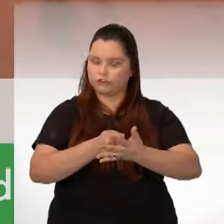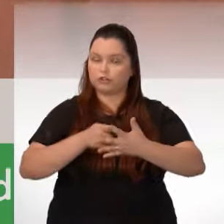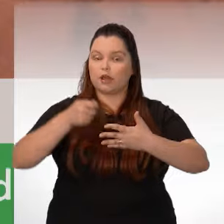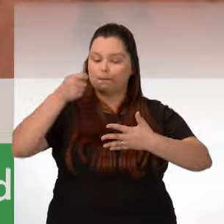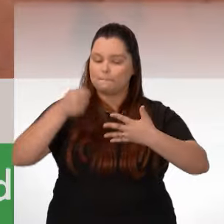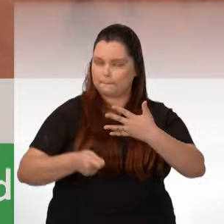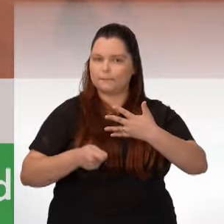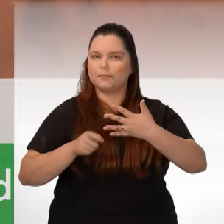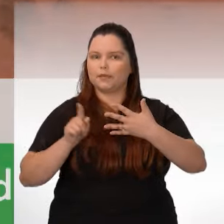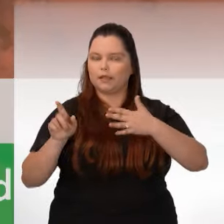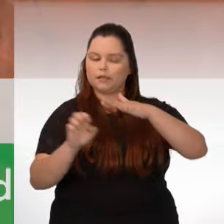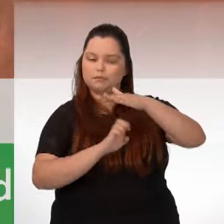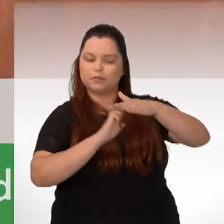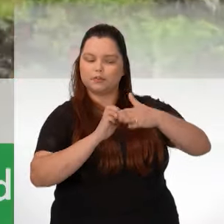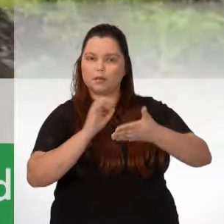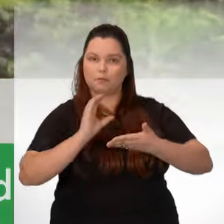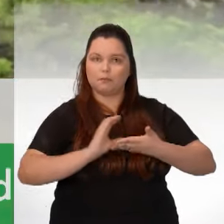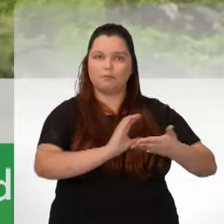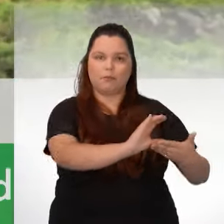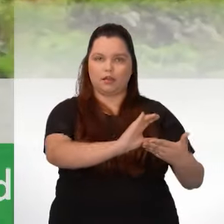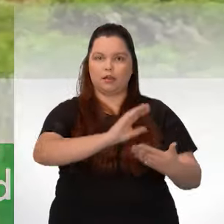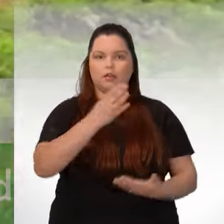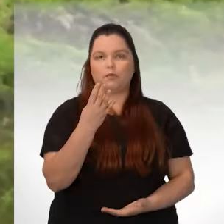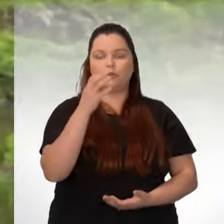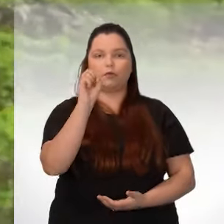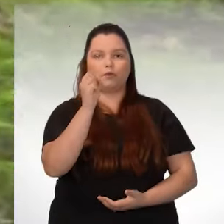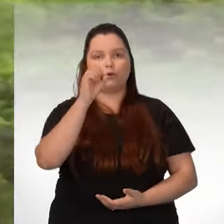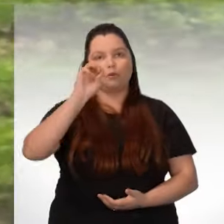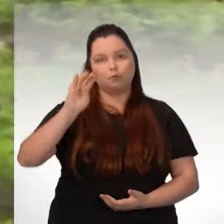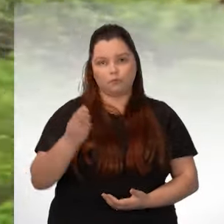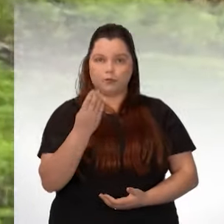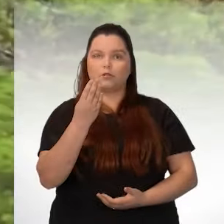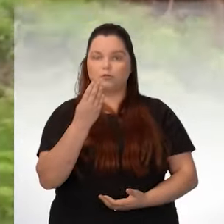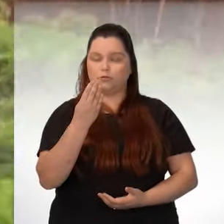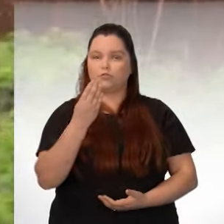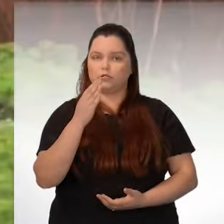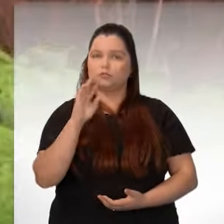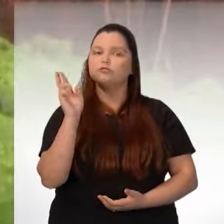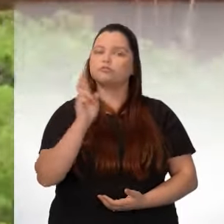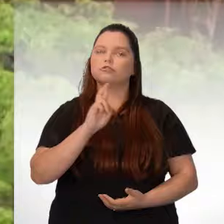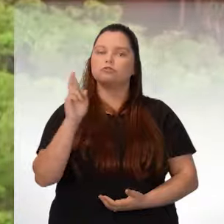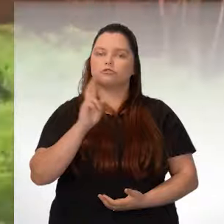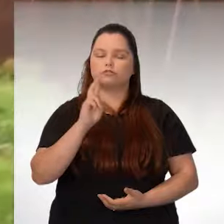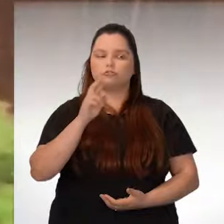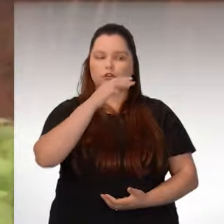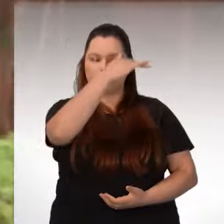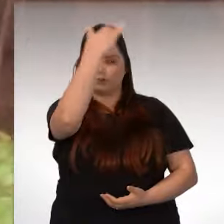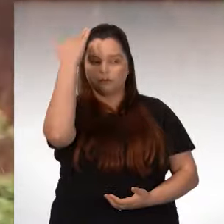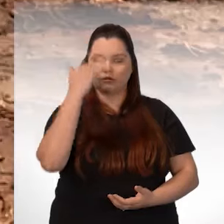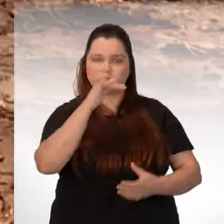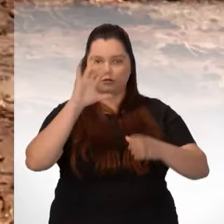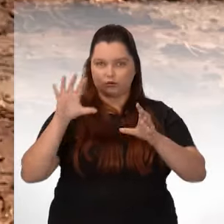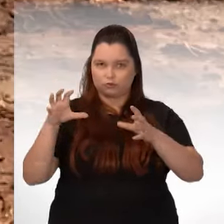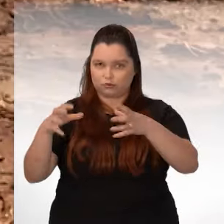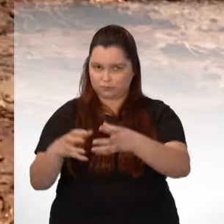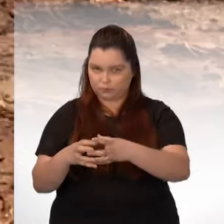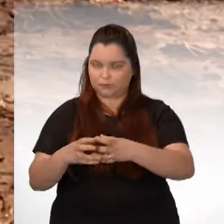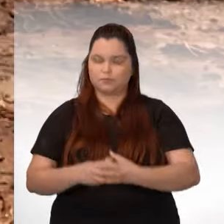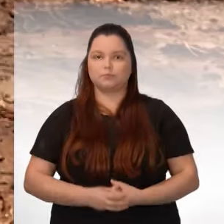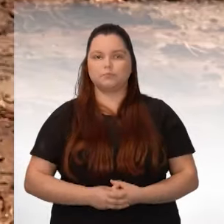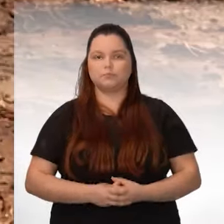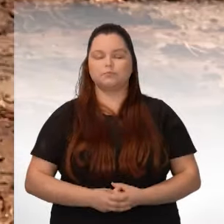as empresas a pagarem indenização de 48 bilhões de reais pelos danos morais coletivos. Considerado o